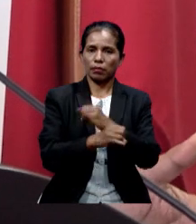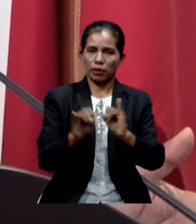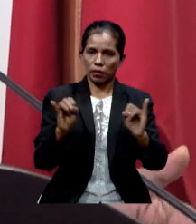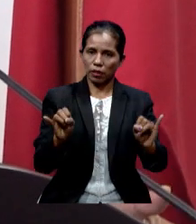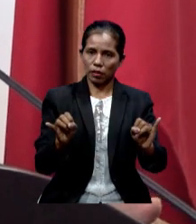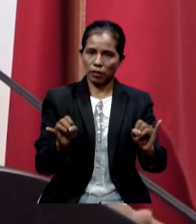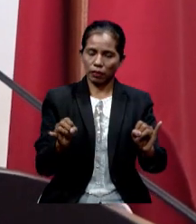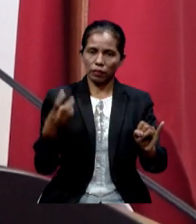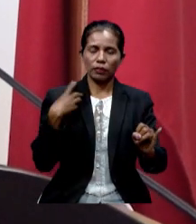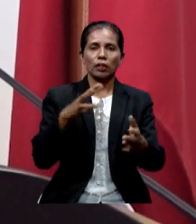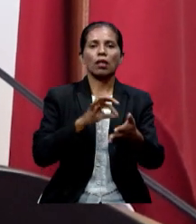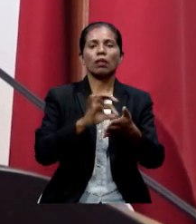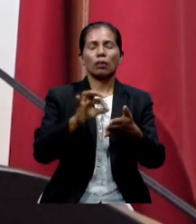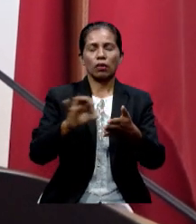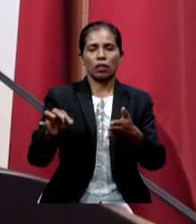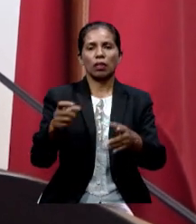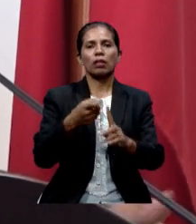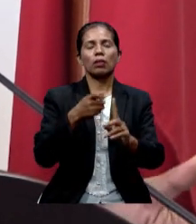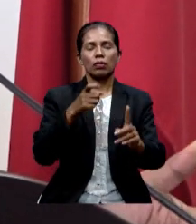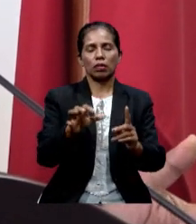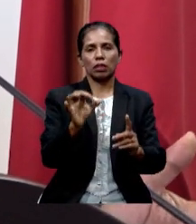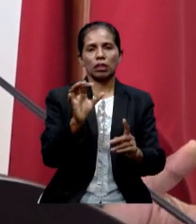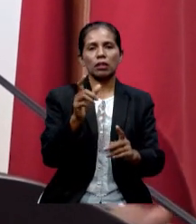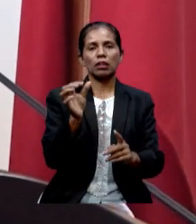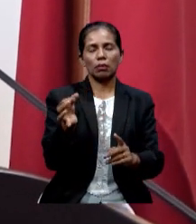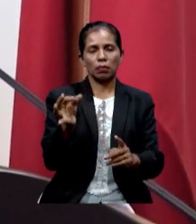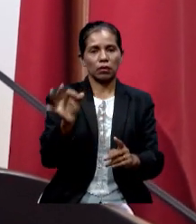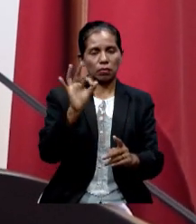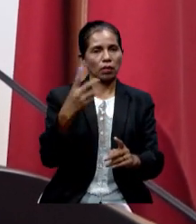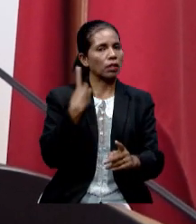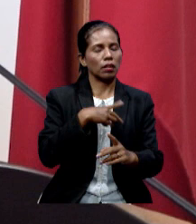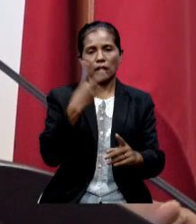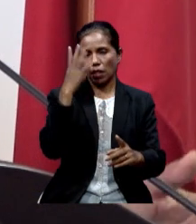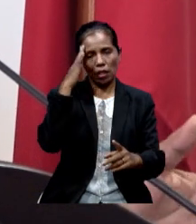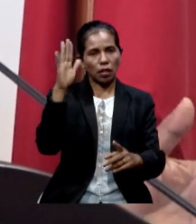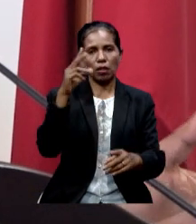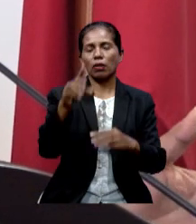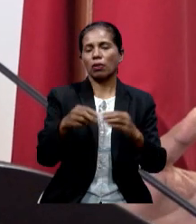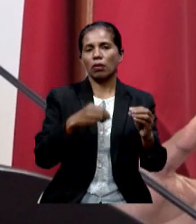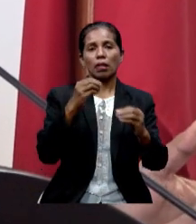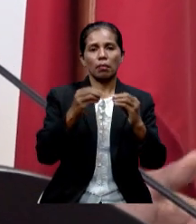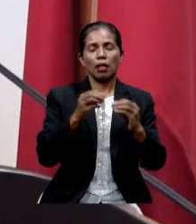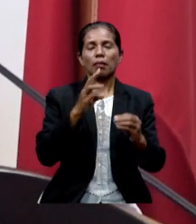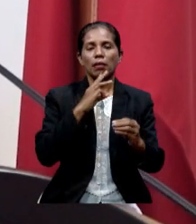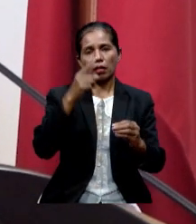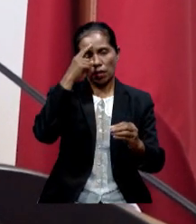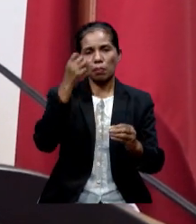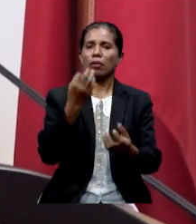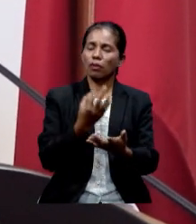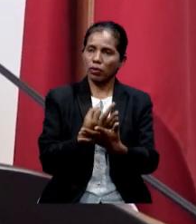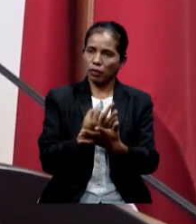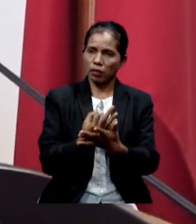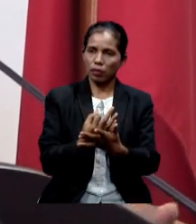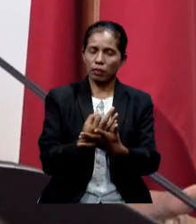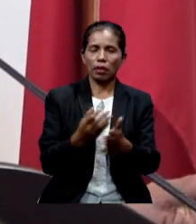ta conta os 99 24 anos mas ita la resolve com nova be e tamba osa neve ma ka loca ne